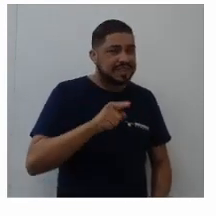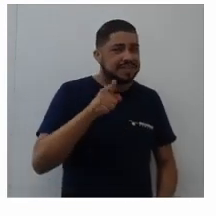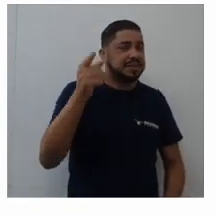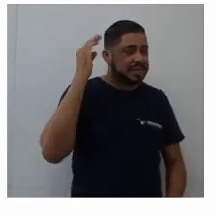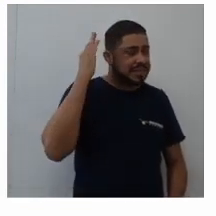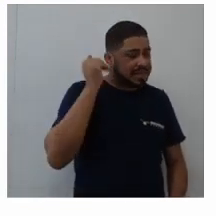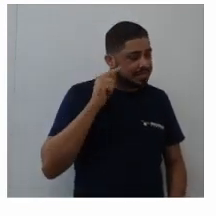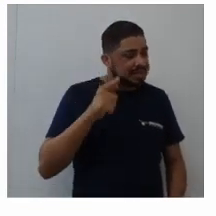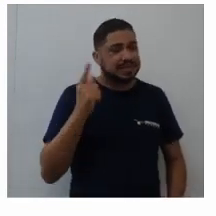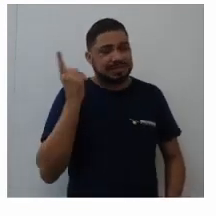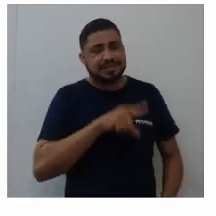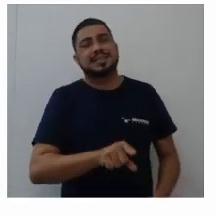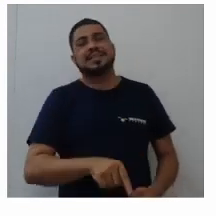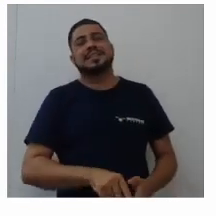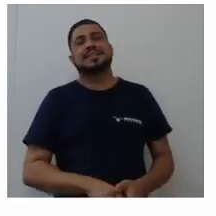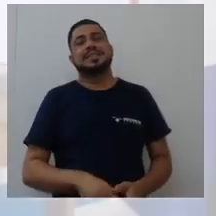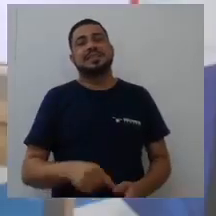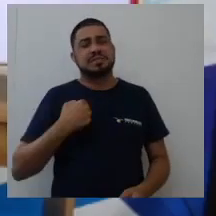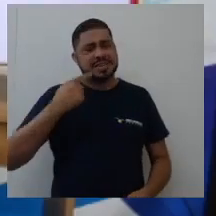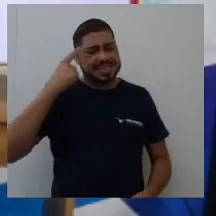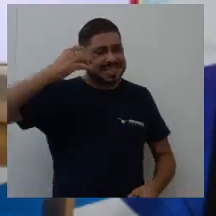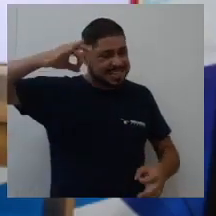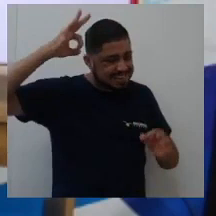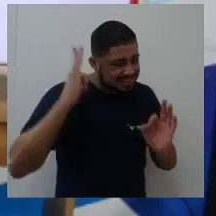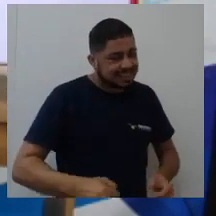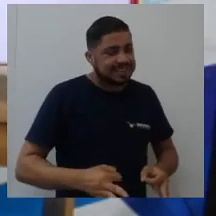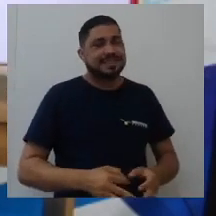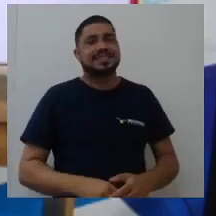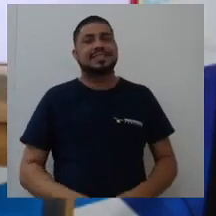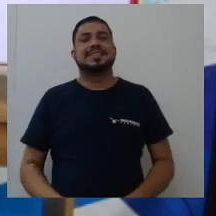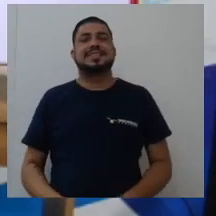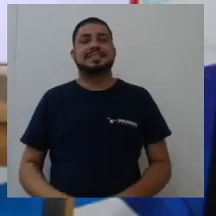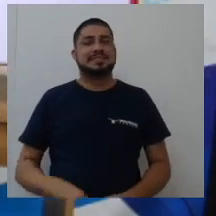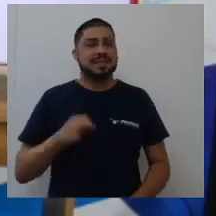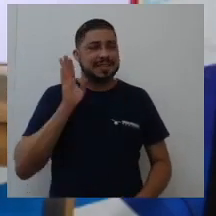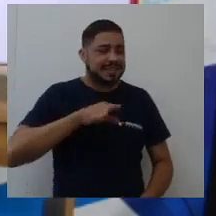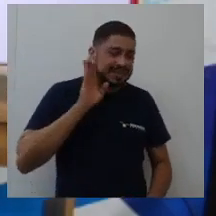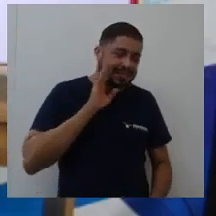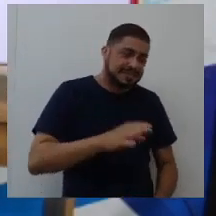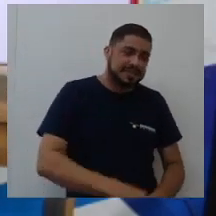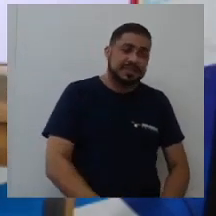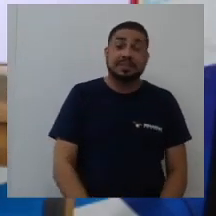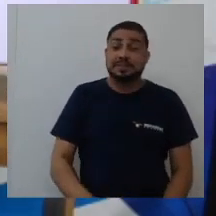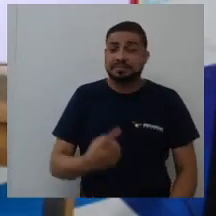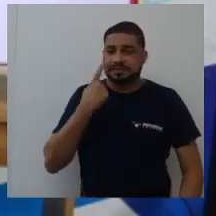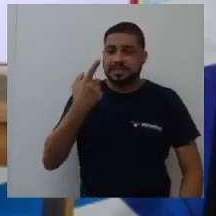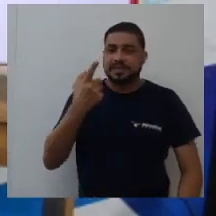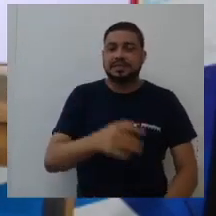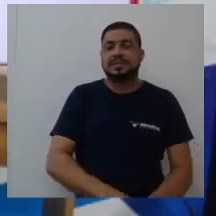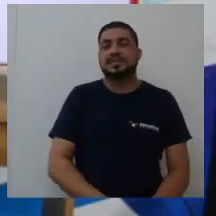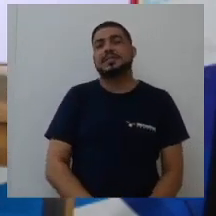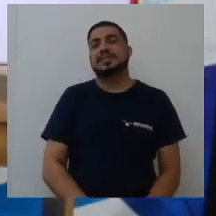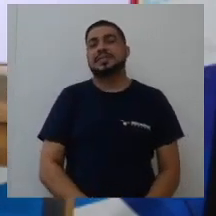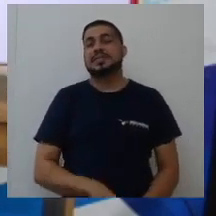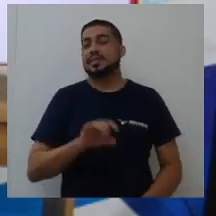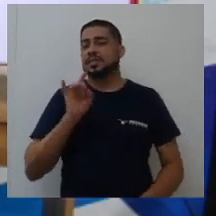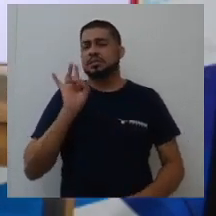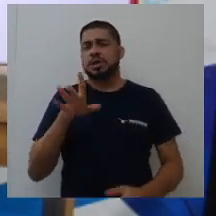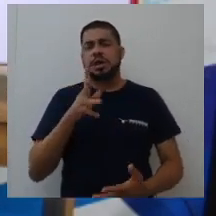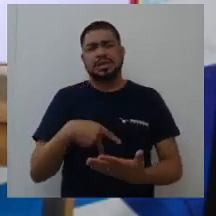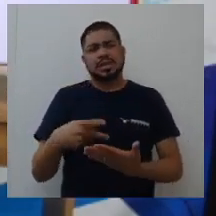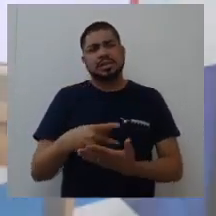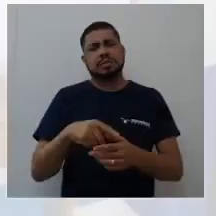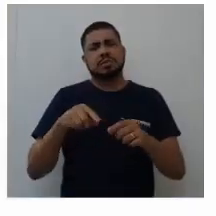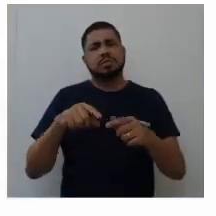tu ia acertar isso aí, cara. Meu irmão, eu tinha certeza, velho. Massa demais, velho. Olha só. Basta desenhar